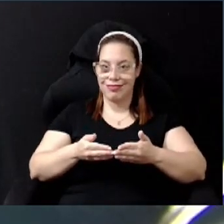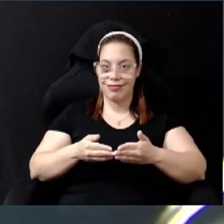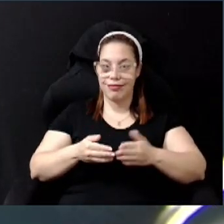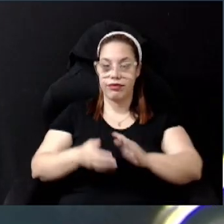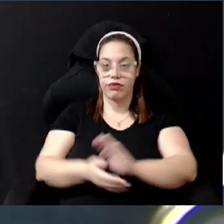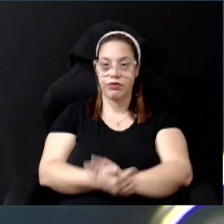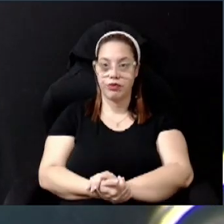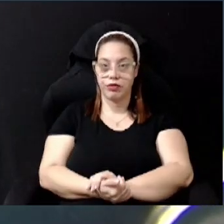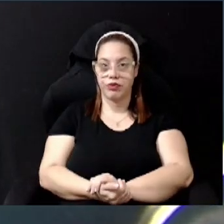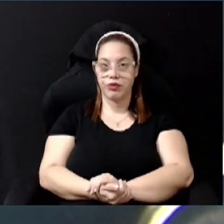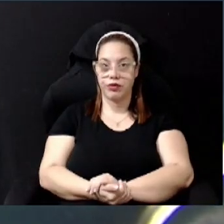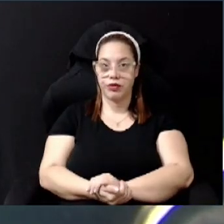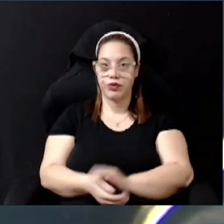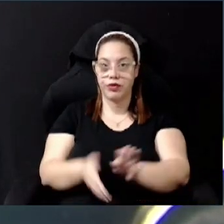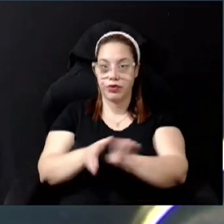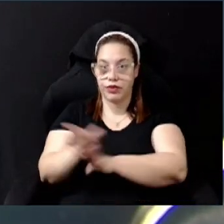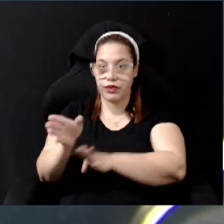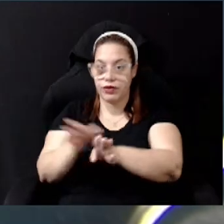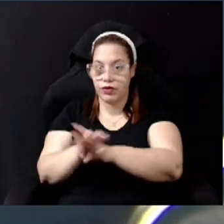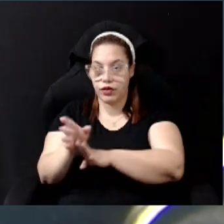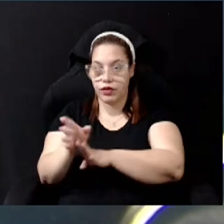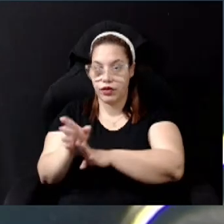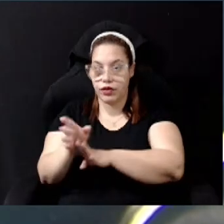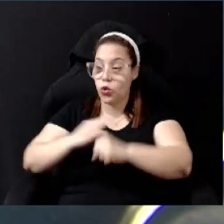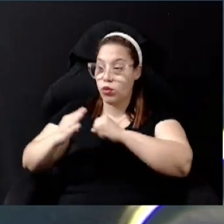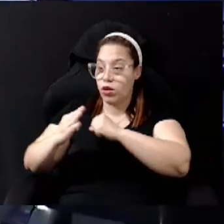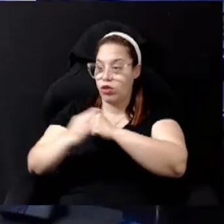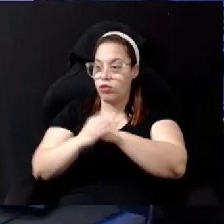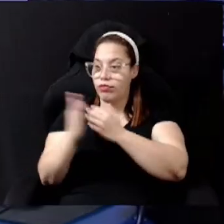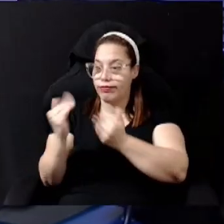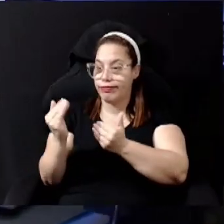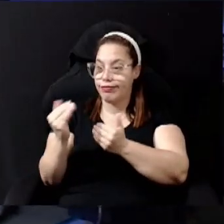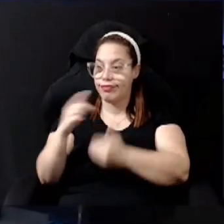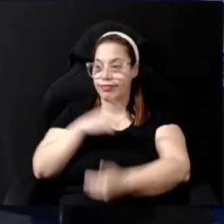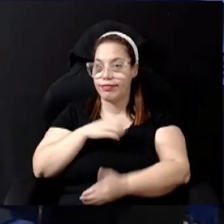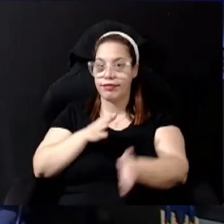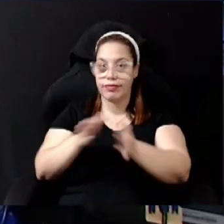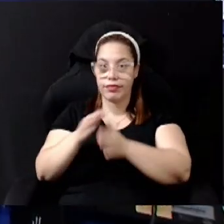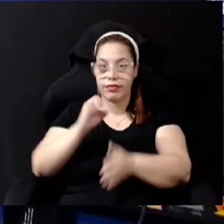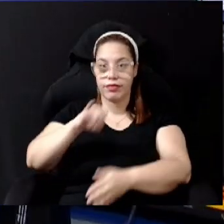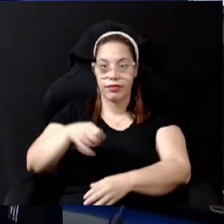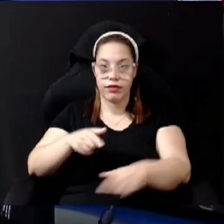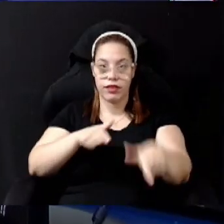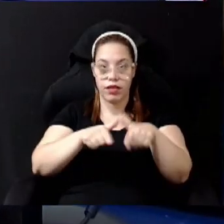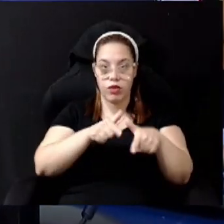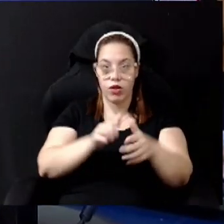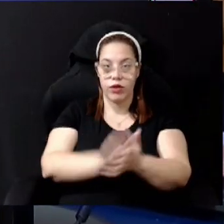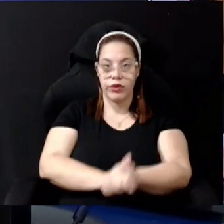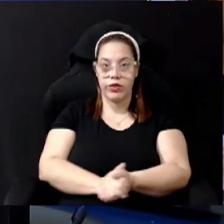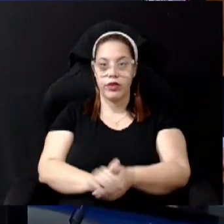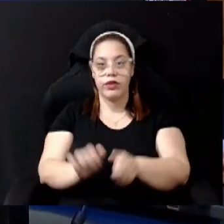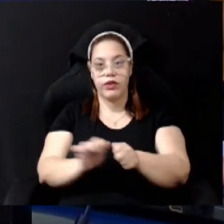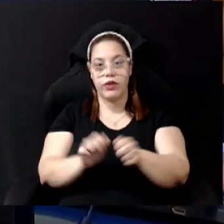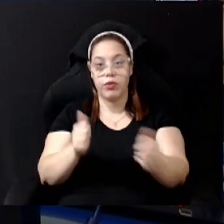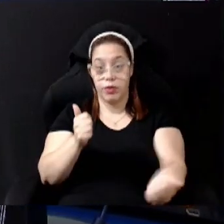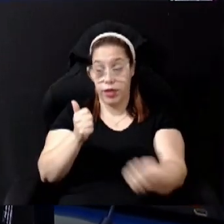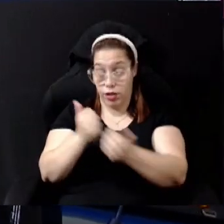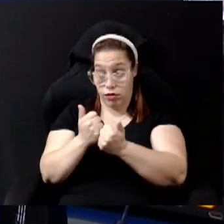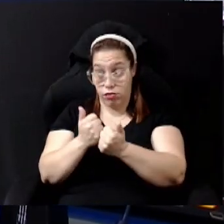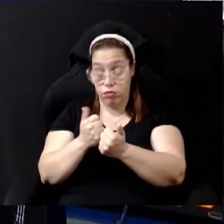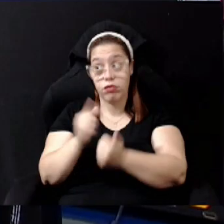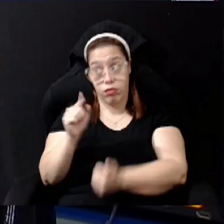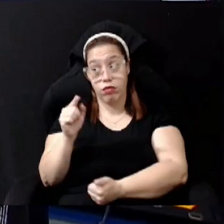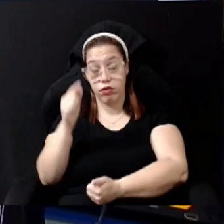encaminhamento para ajudar os jovens aqui do bairro a terem acesso a oportunidades de trabalho. A gente faz. Uma parceria.